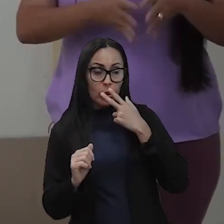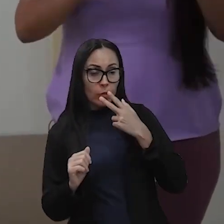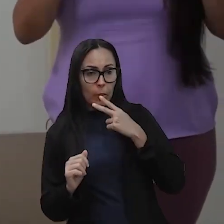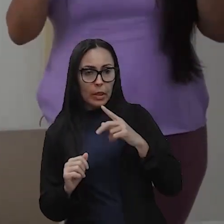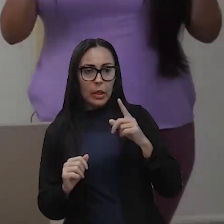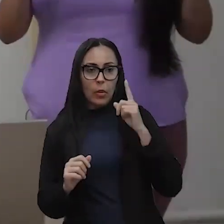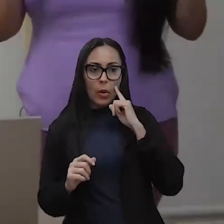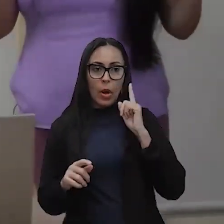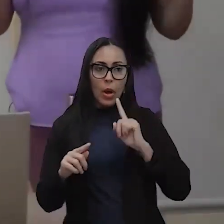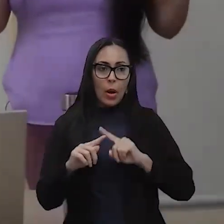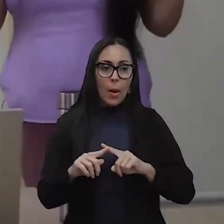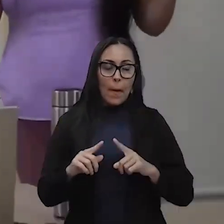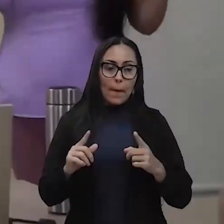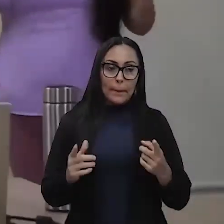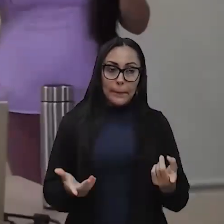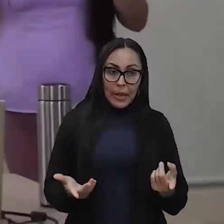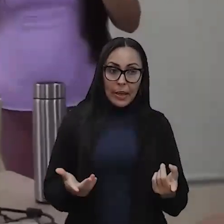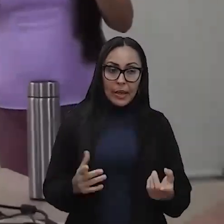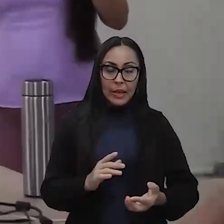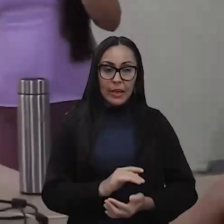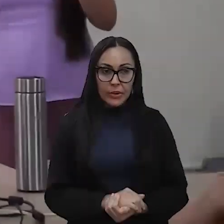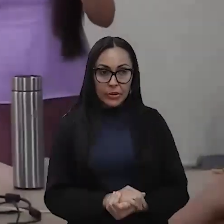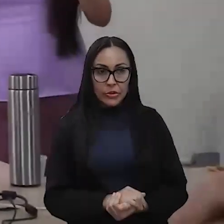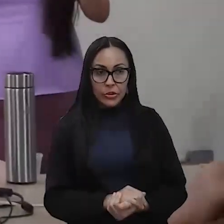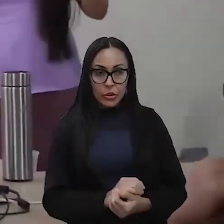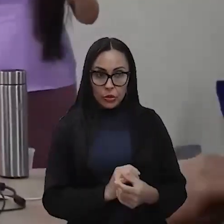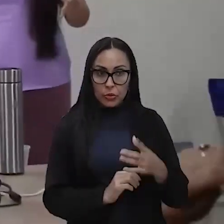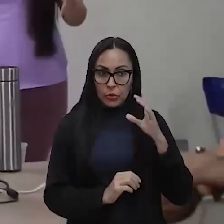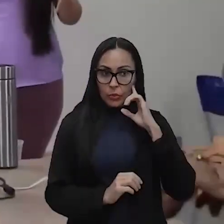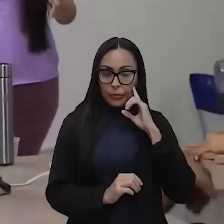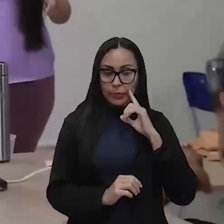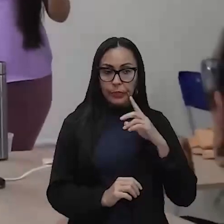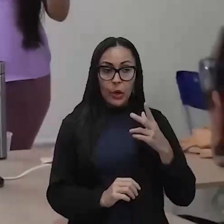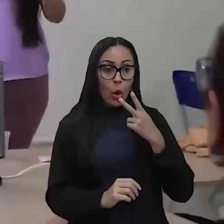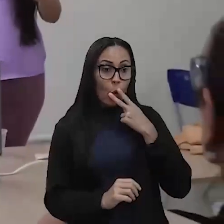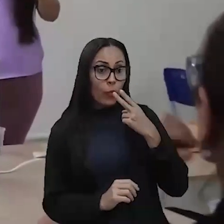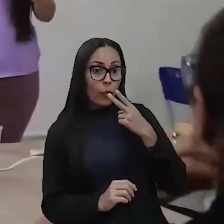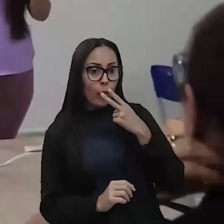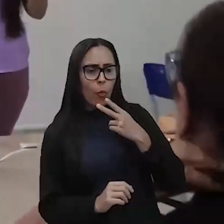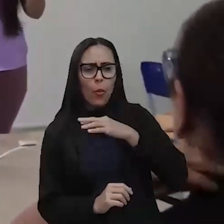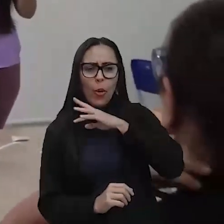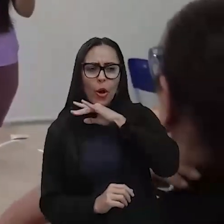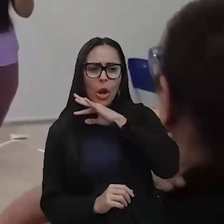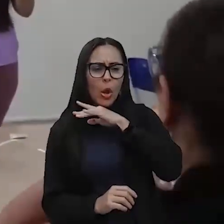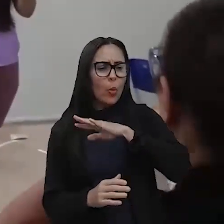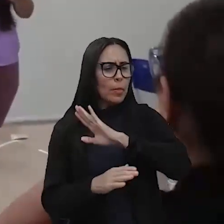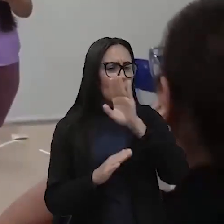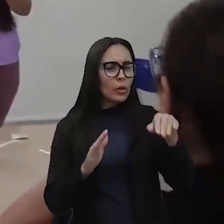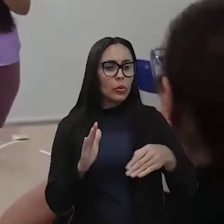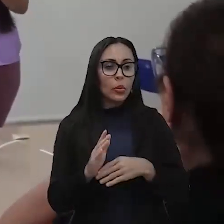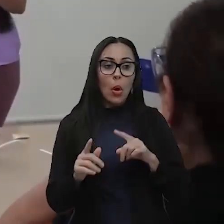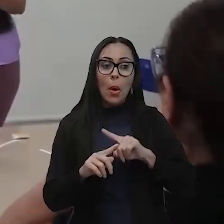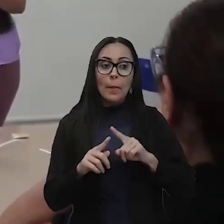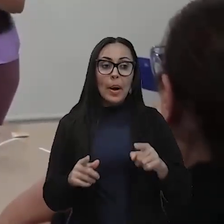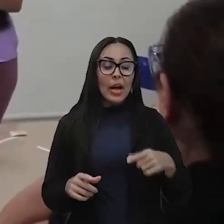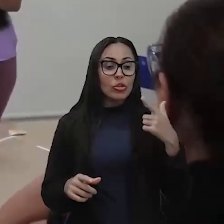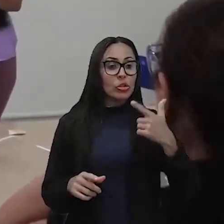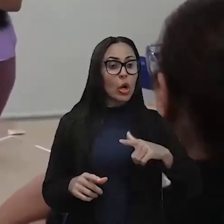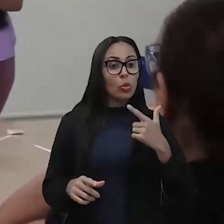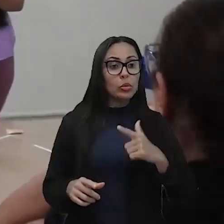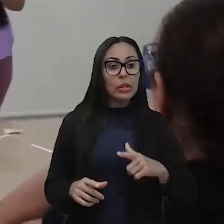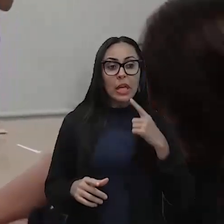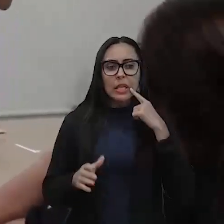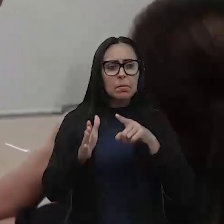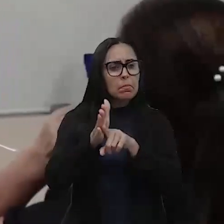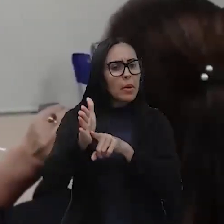tudo. Escuta isso aí, o fumo é ruim para tudo, mas a gente não tem estudos robustos